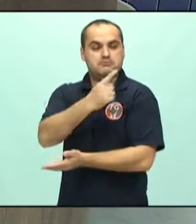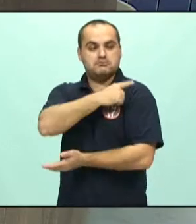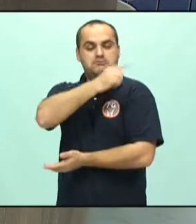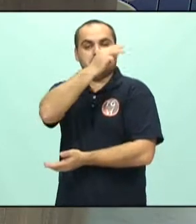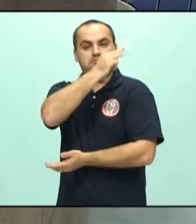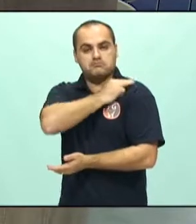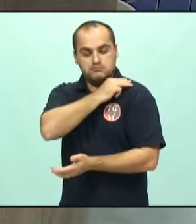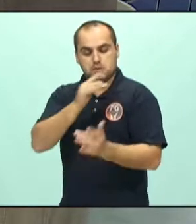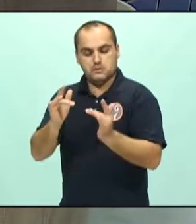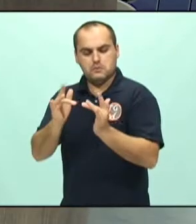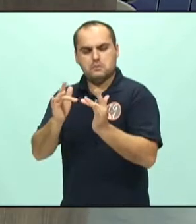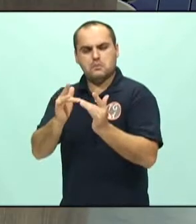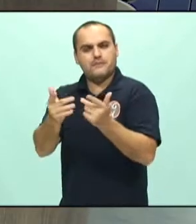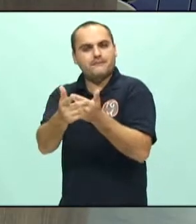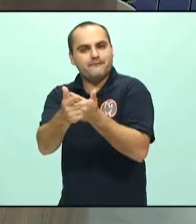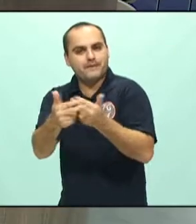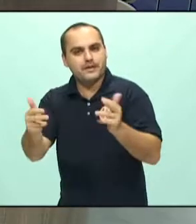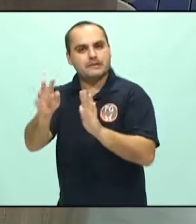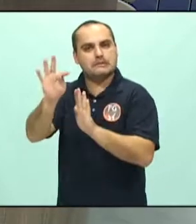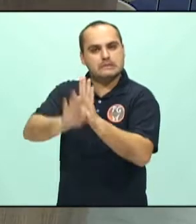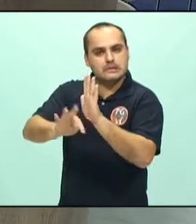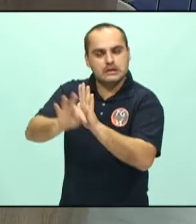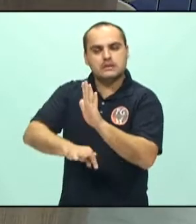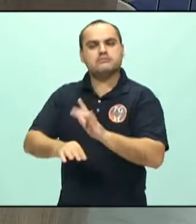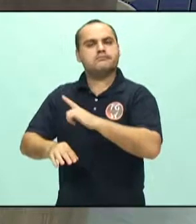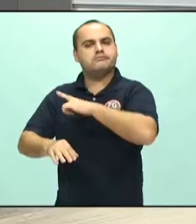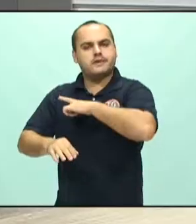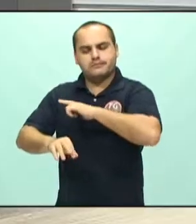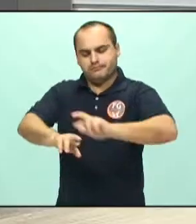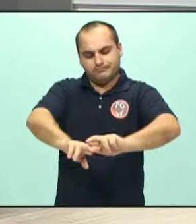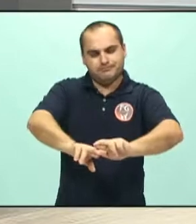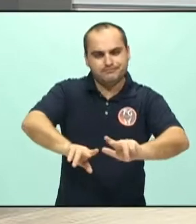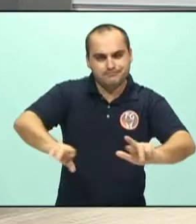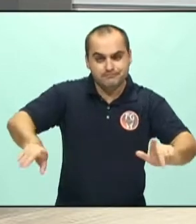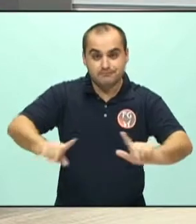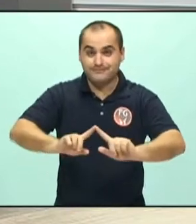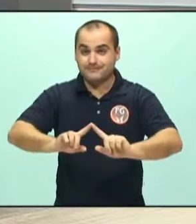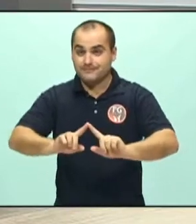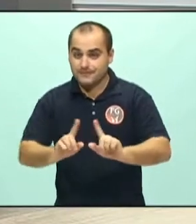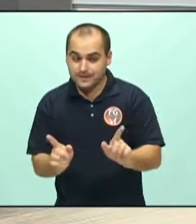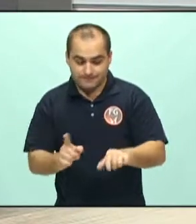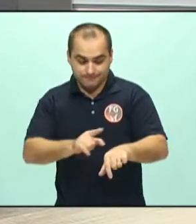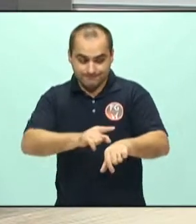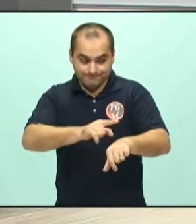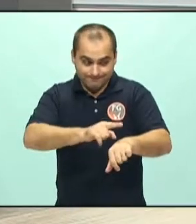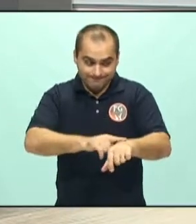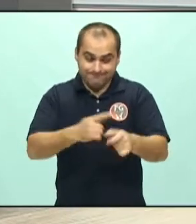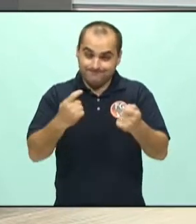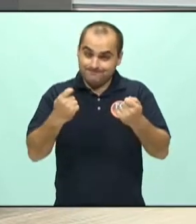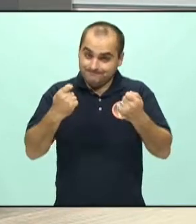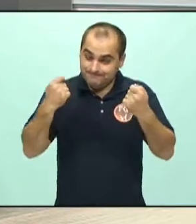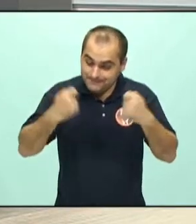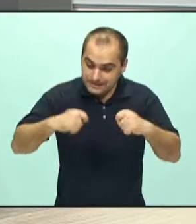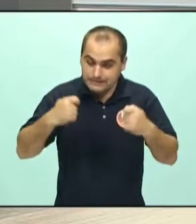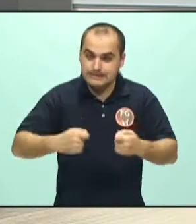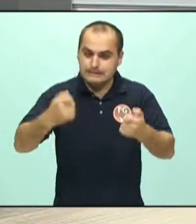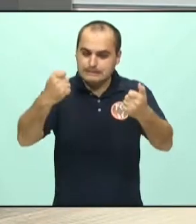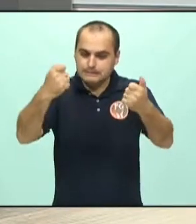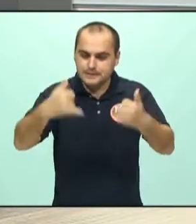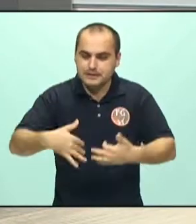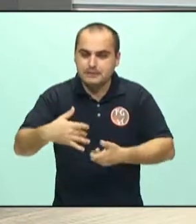autores, tem fragmentos diversos, mas no momento em que precisam dizer o quanto